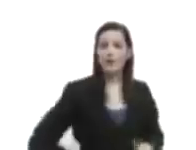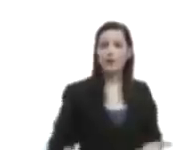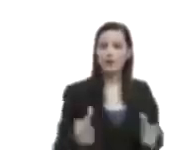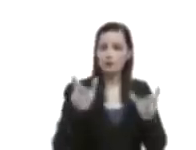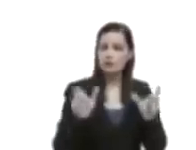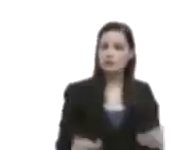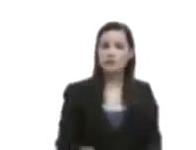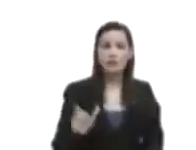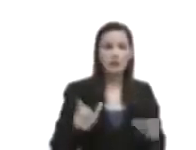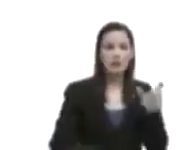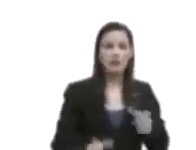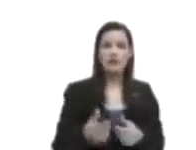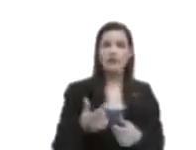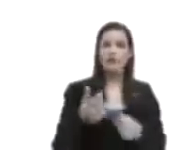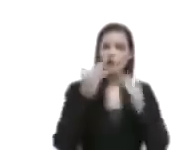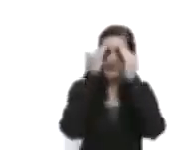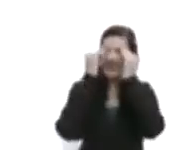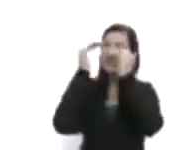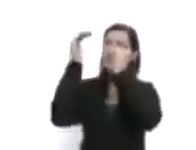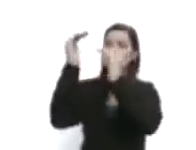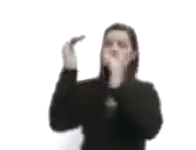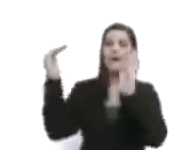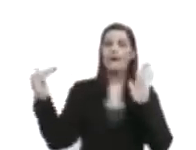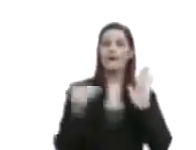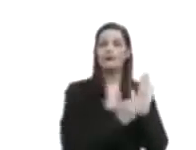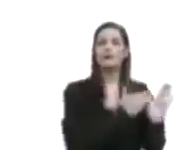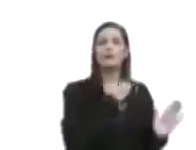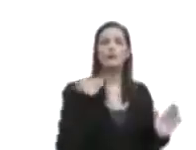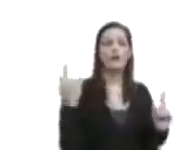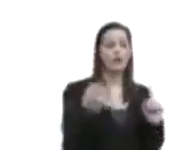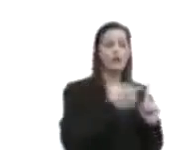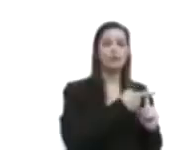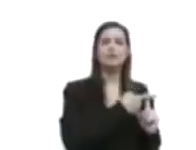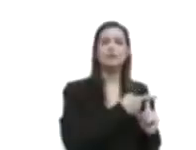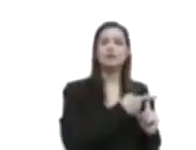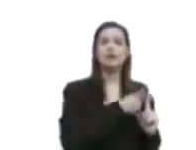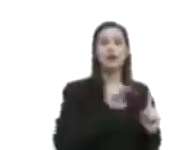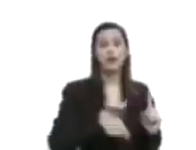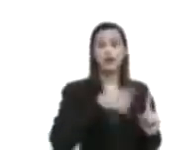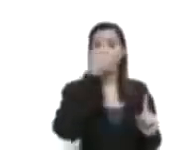morte, e morte de cruz. Esse é o puro de coração,